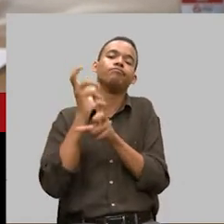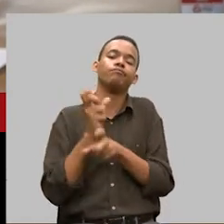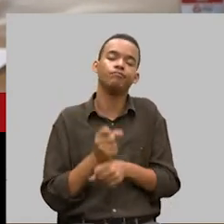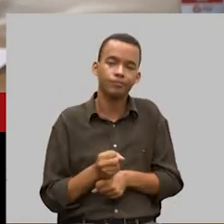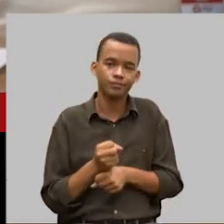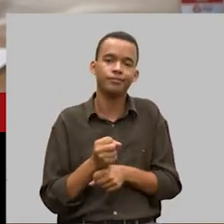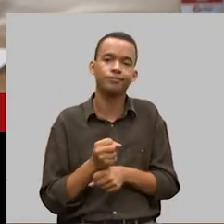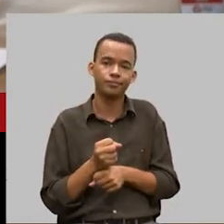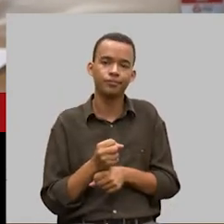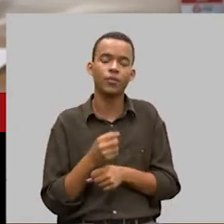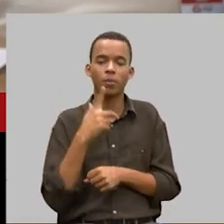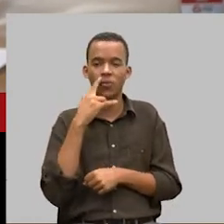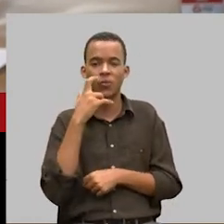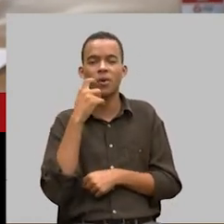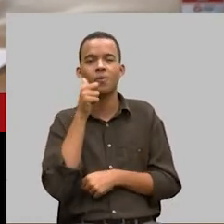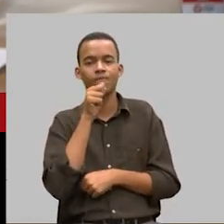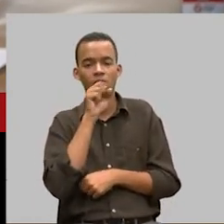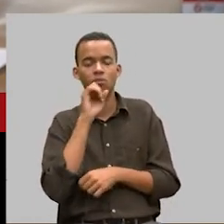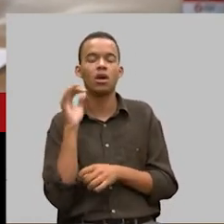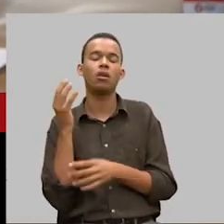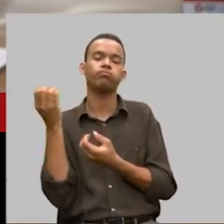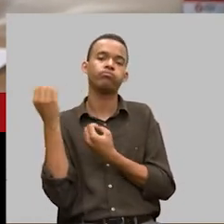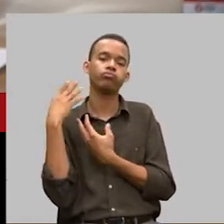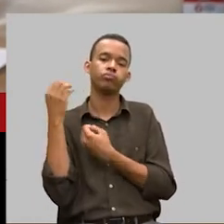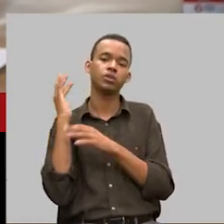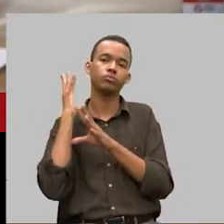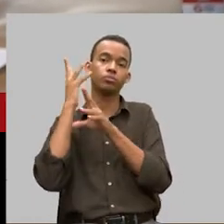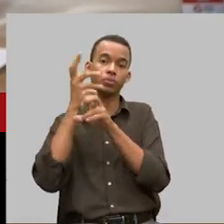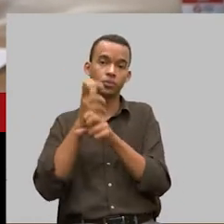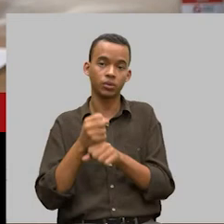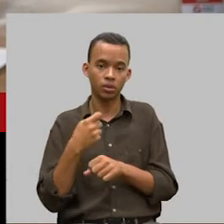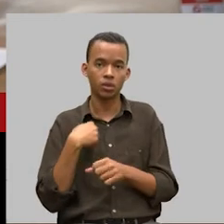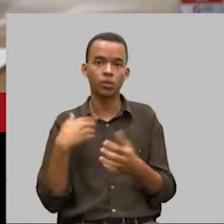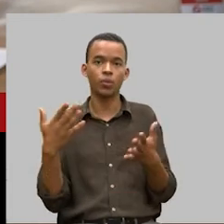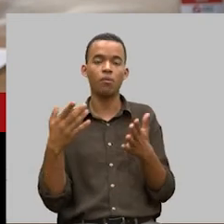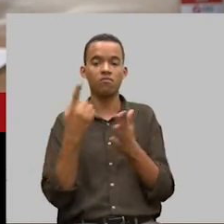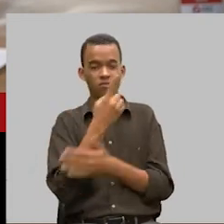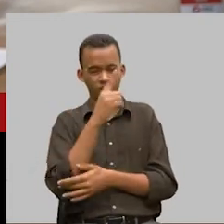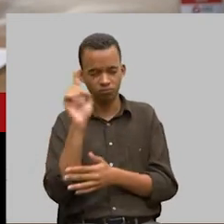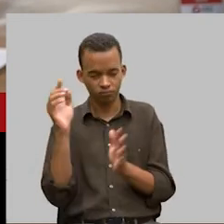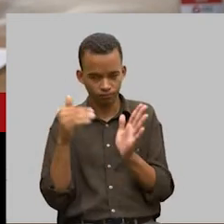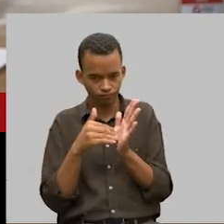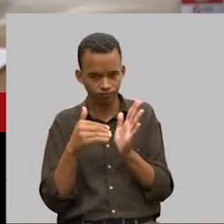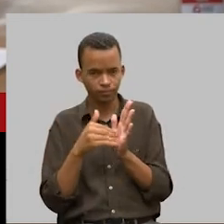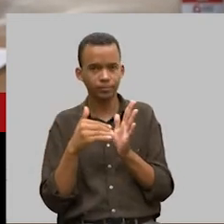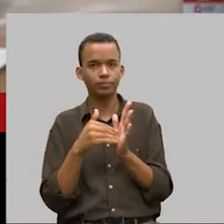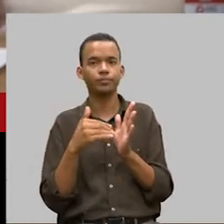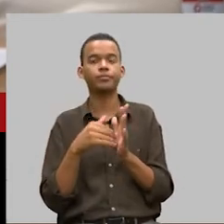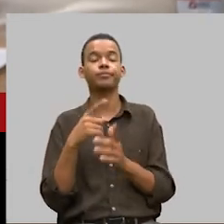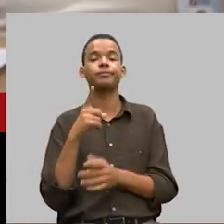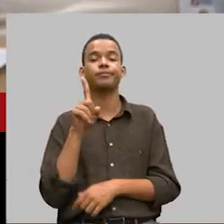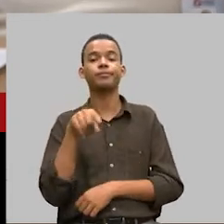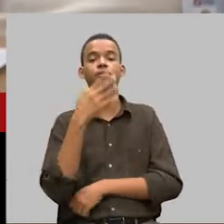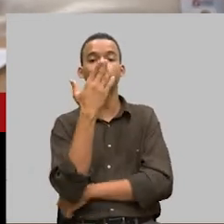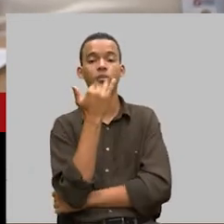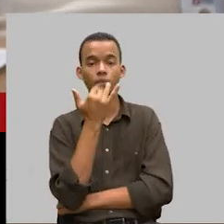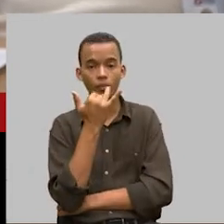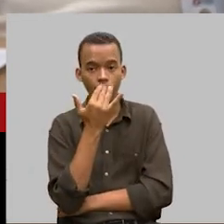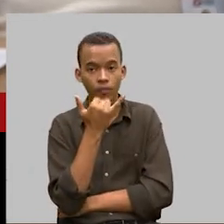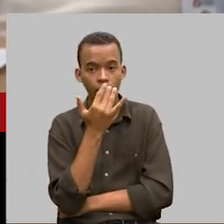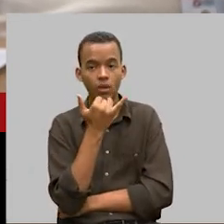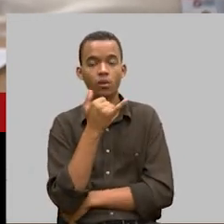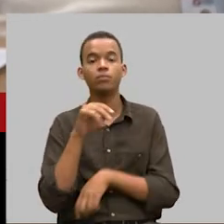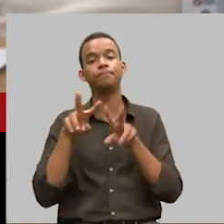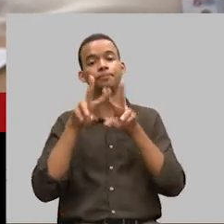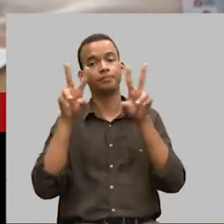pros pais e para finalizar agora de uma vez é aquela questão da alimentação da